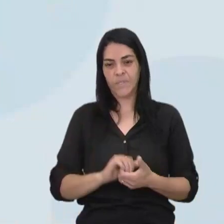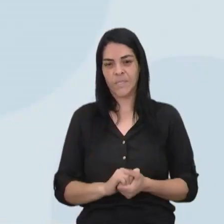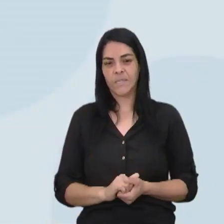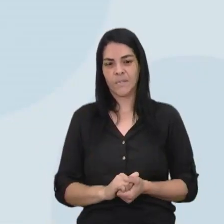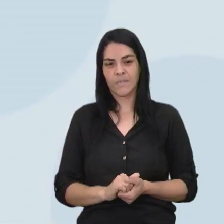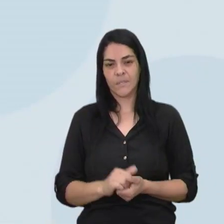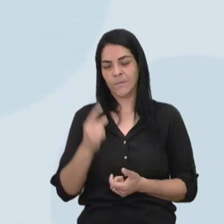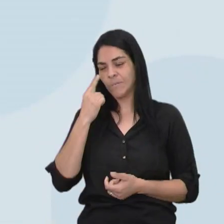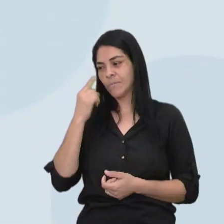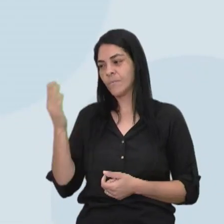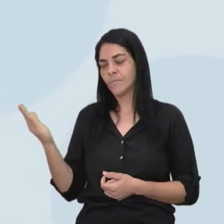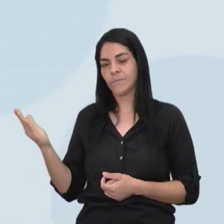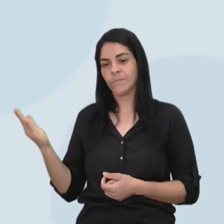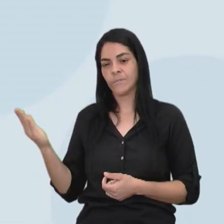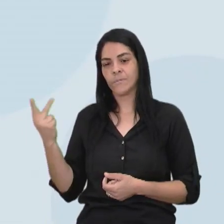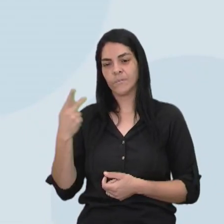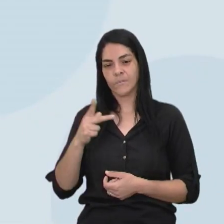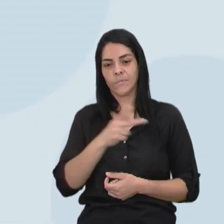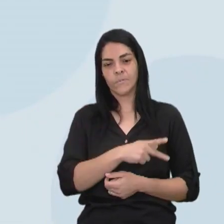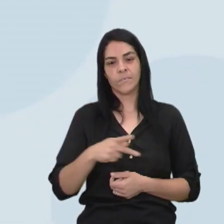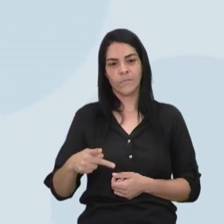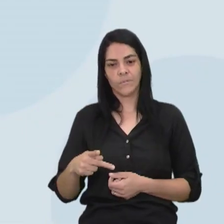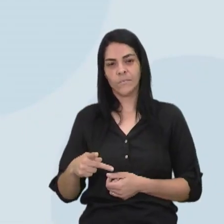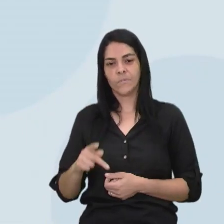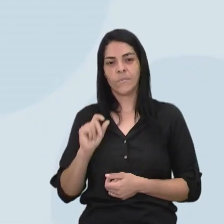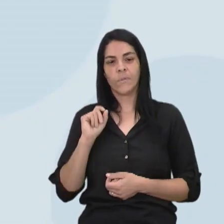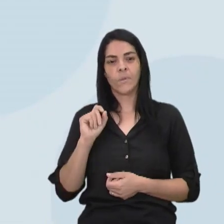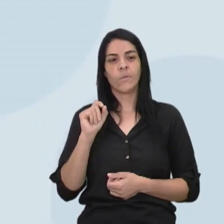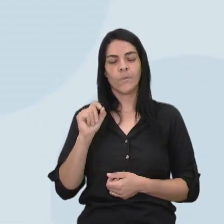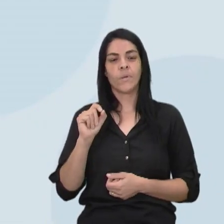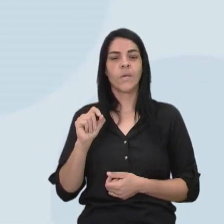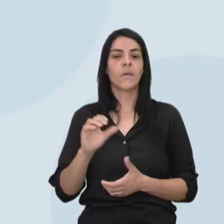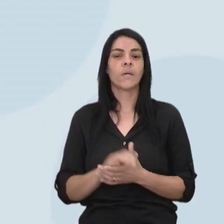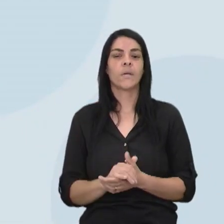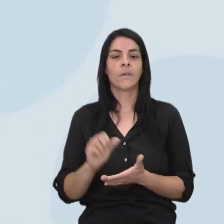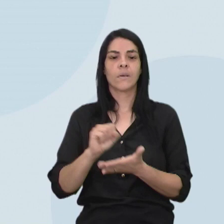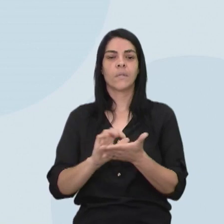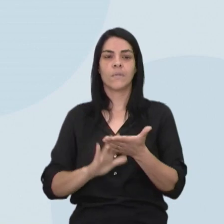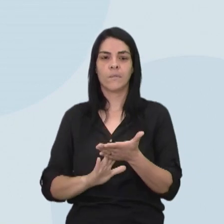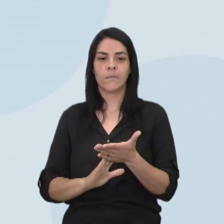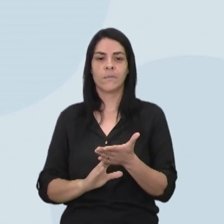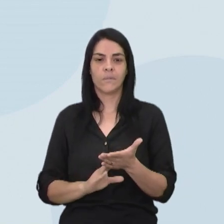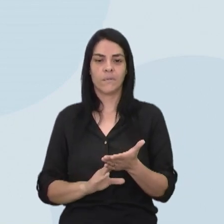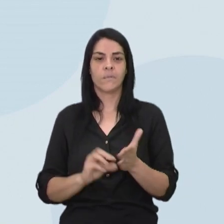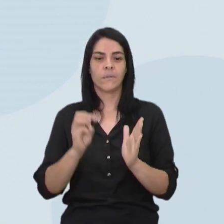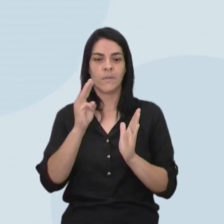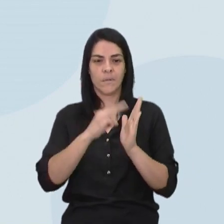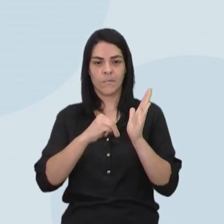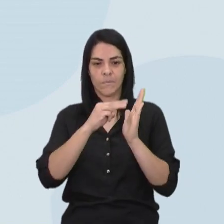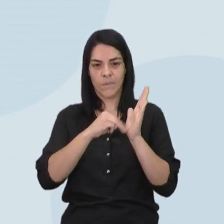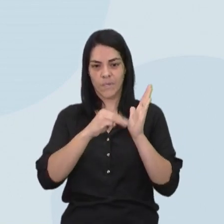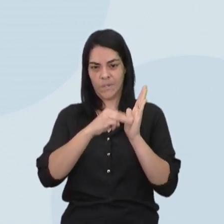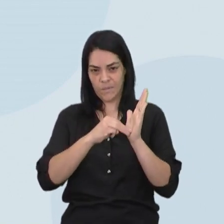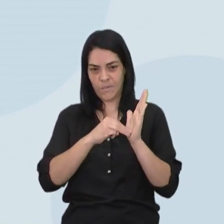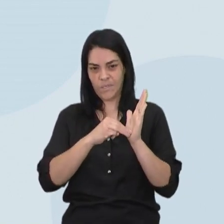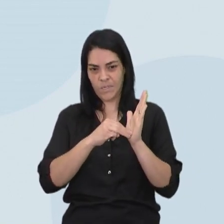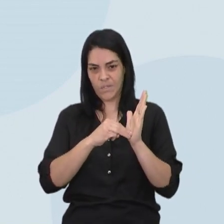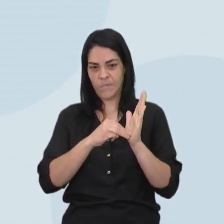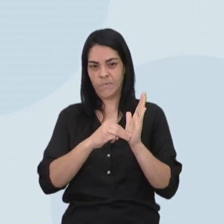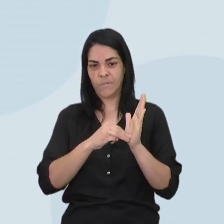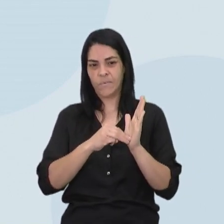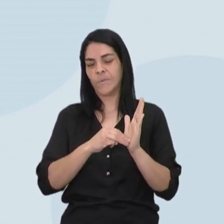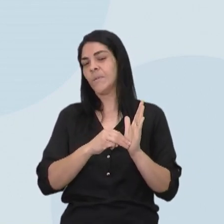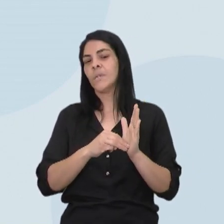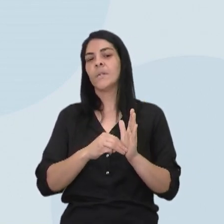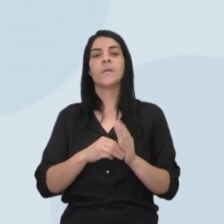para o seu professor, justamente uma atividade chamada de por metodologia ativa, instrução